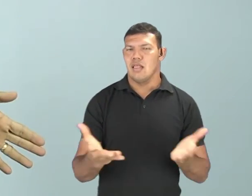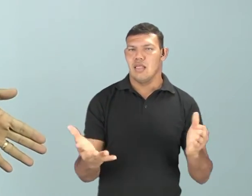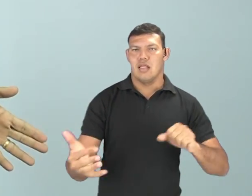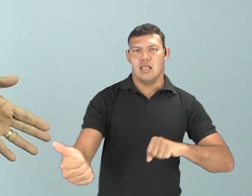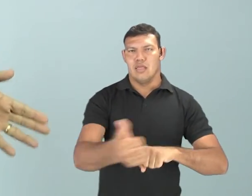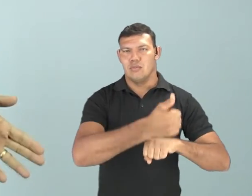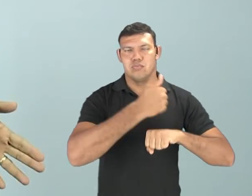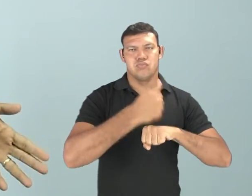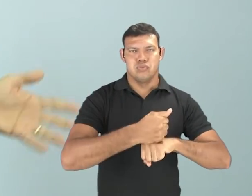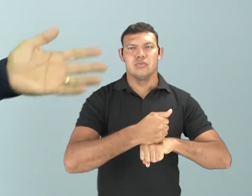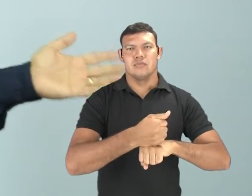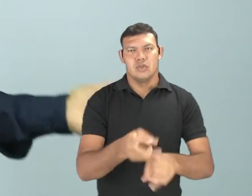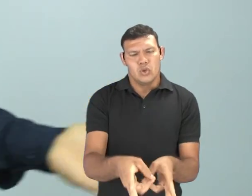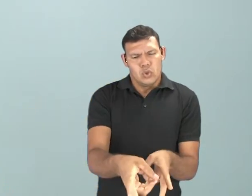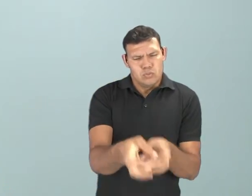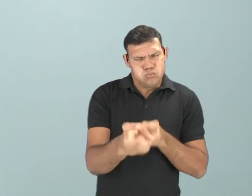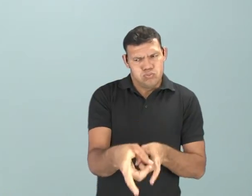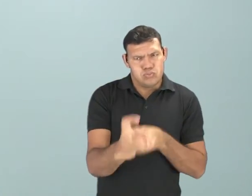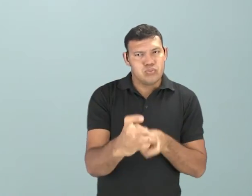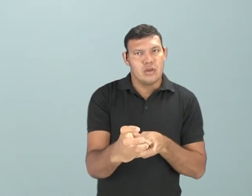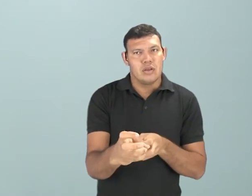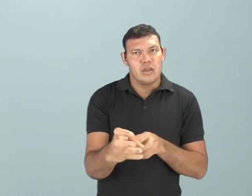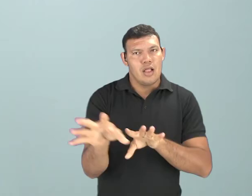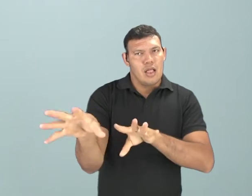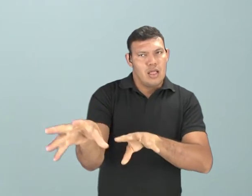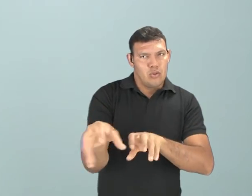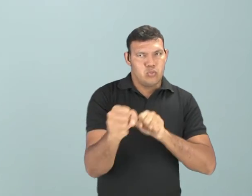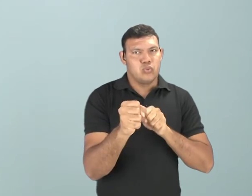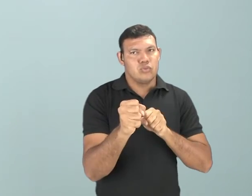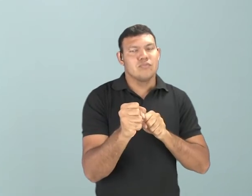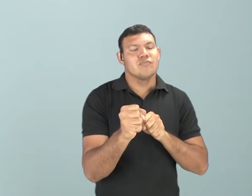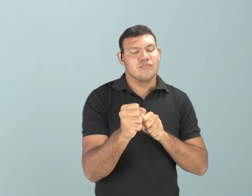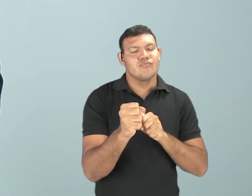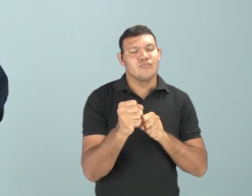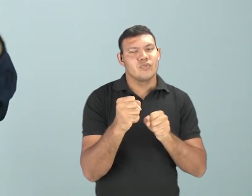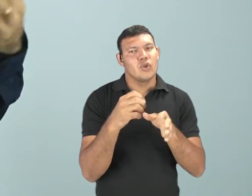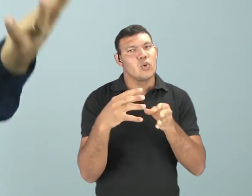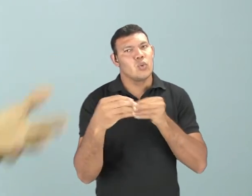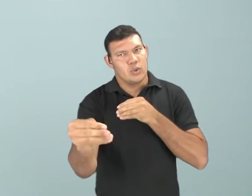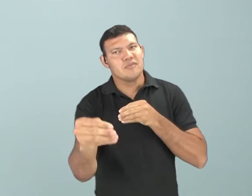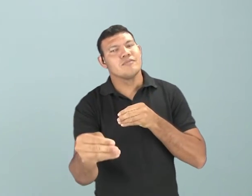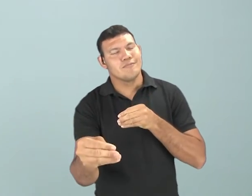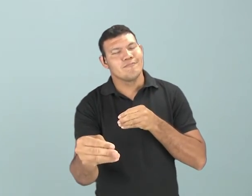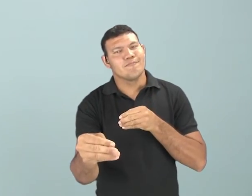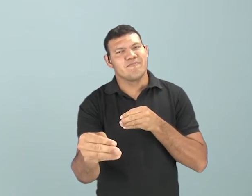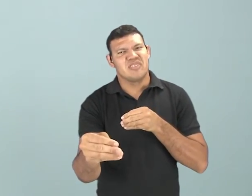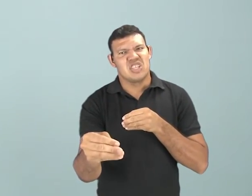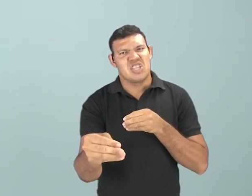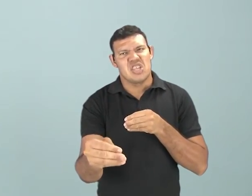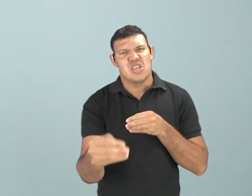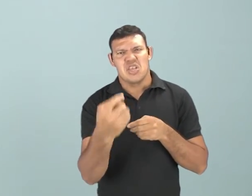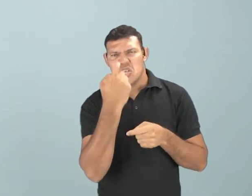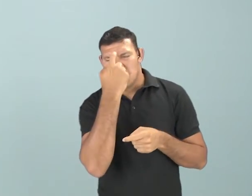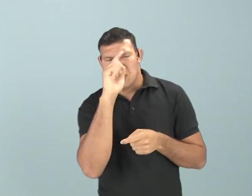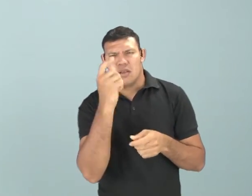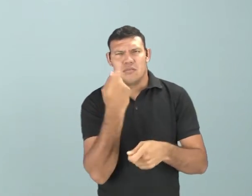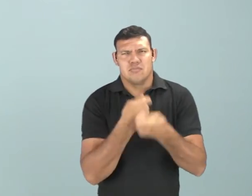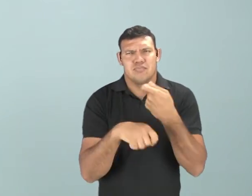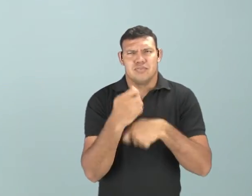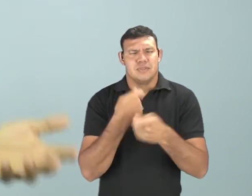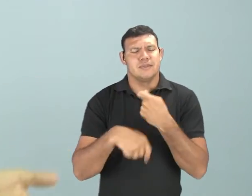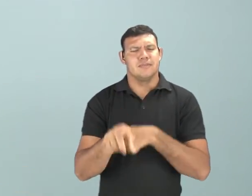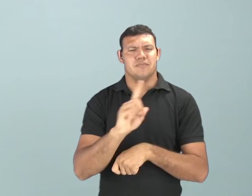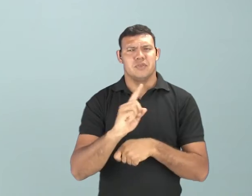era chegar no continente e apenas levar tudo que tinha, sem de fato criar uma economia pujante que